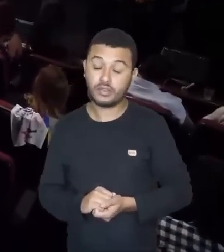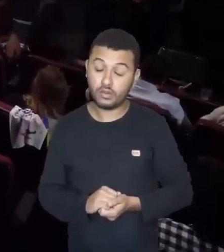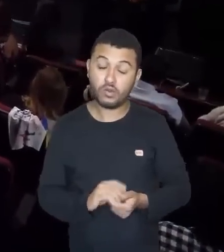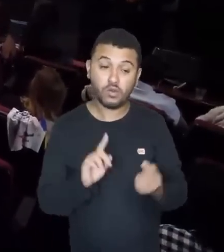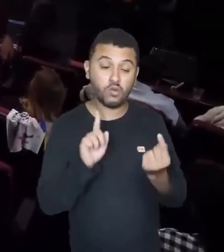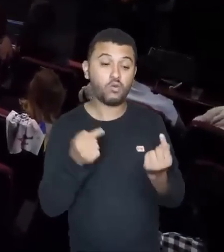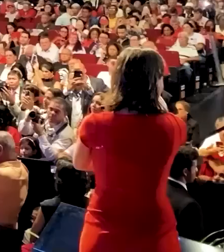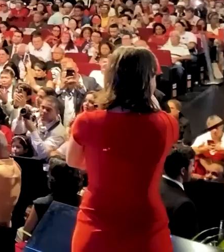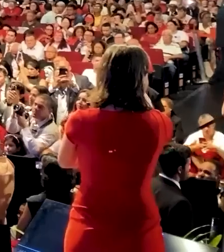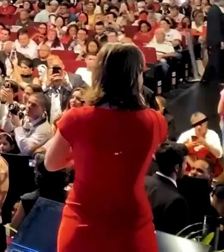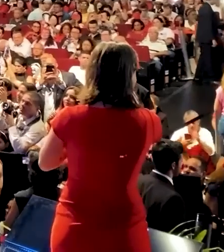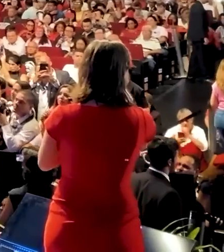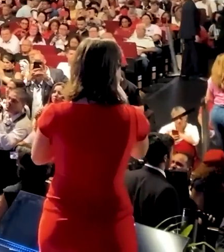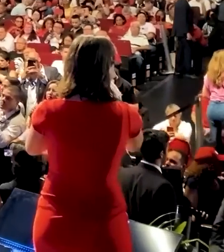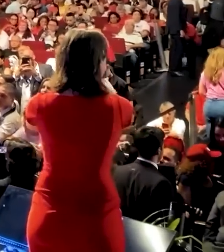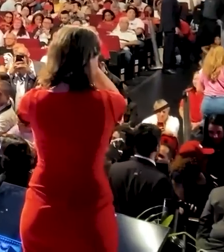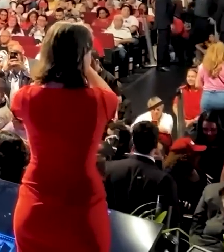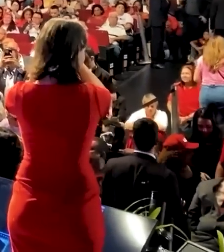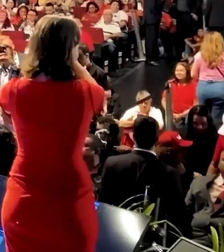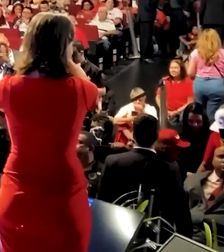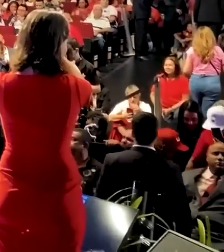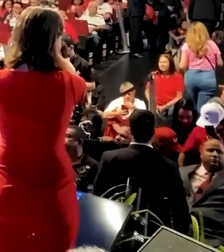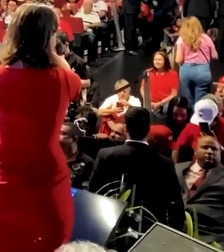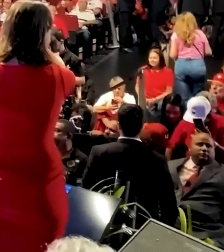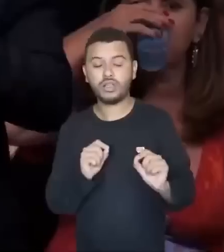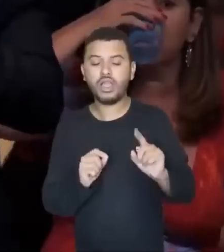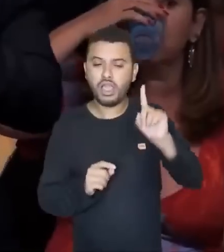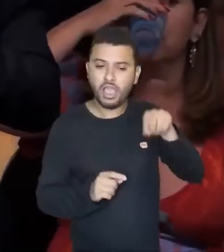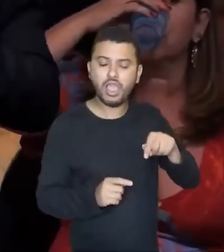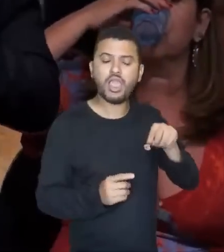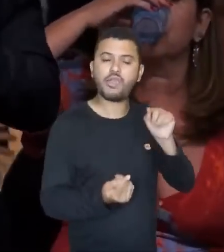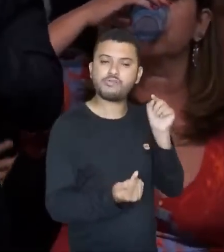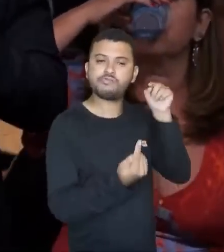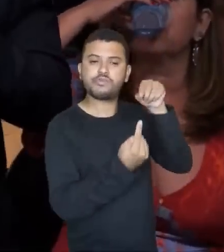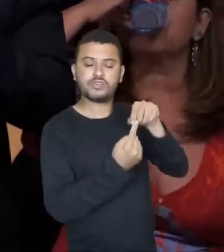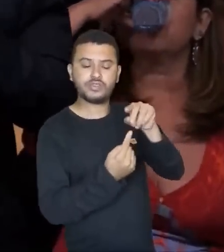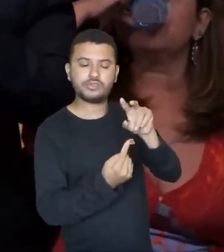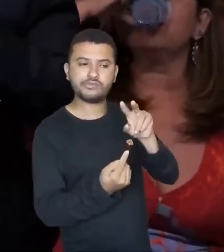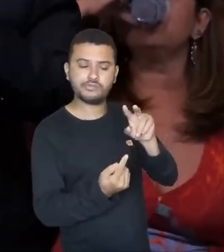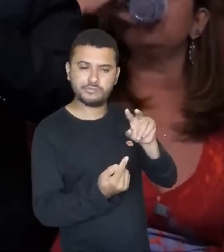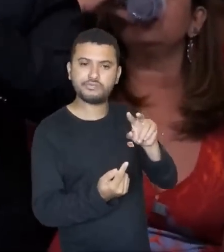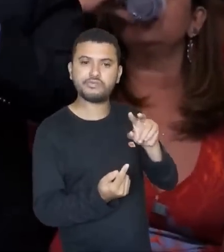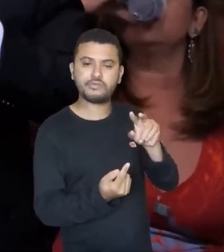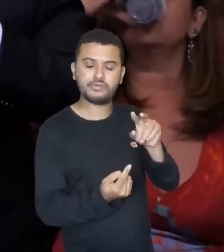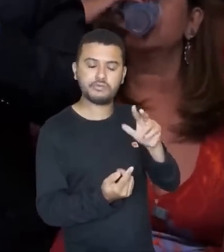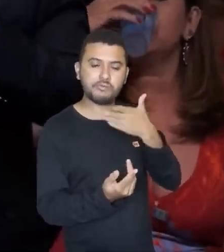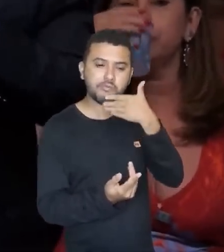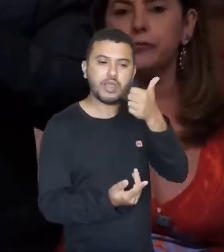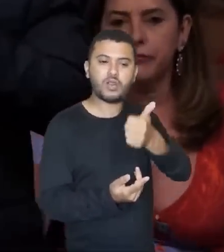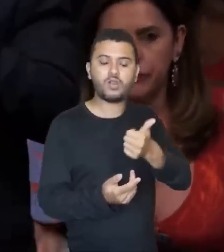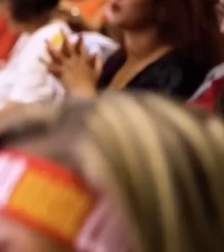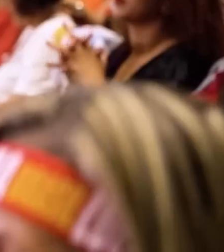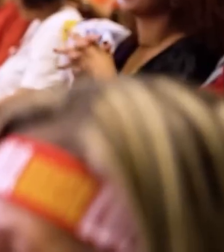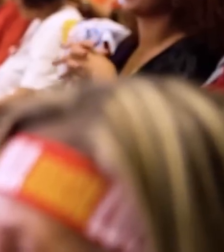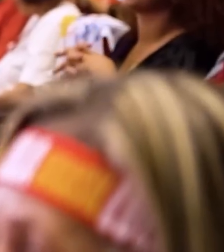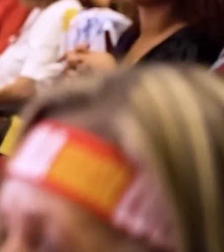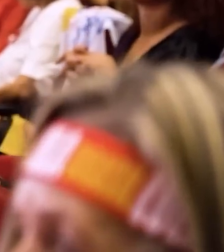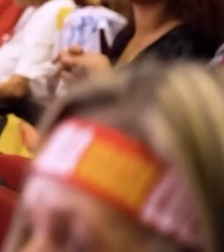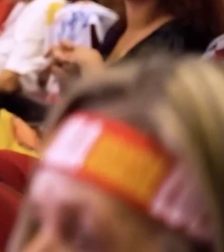nossa existência é a razão de levantar e melhorar a qualidade de vida do nosso